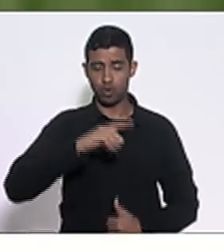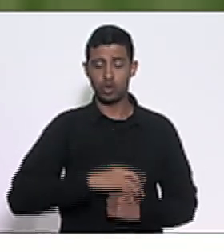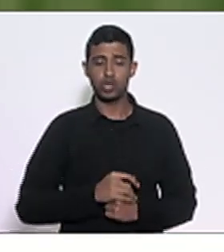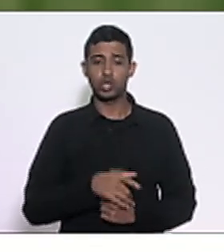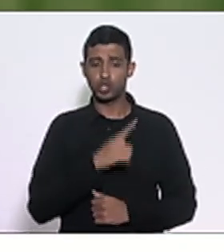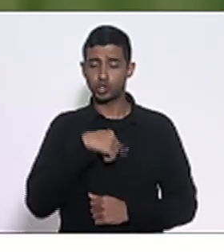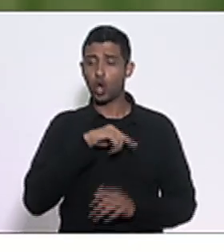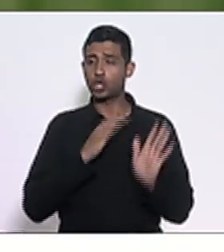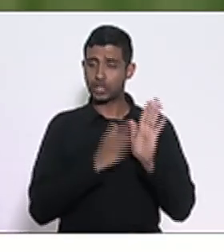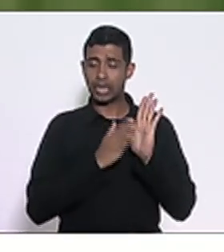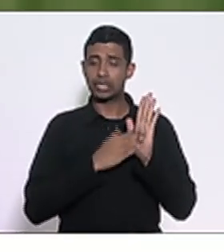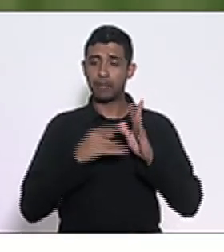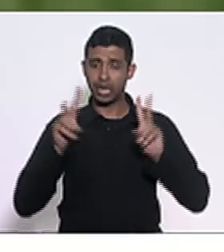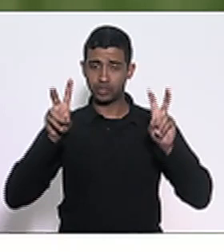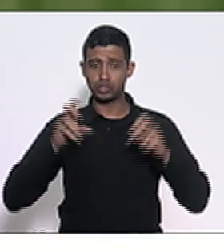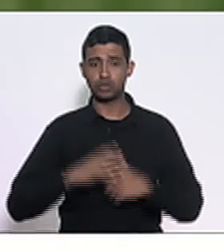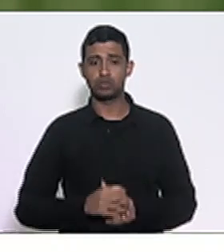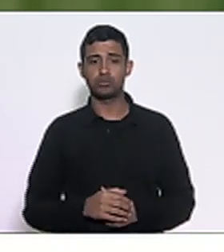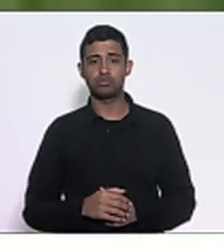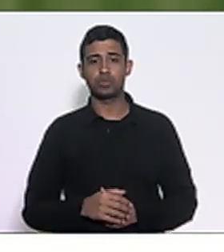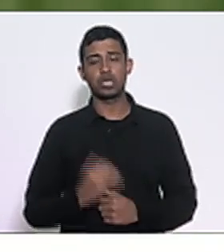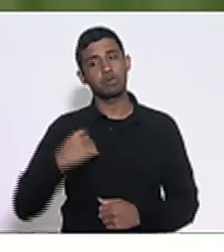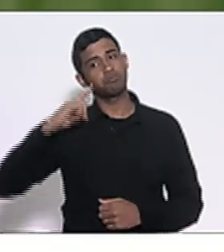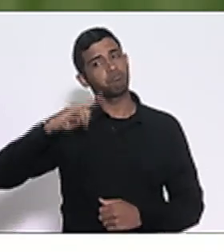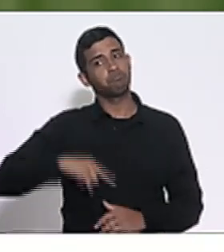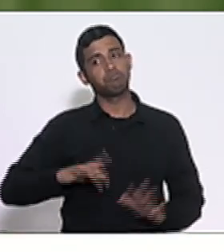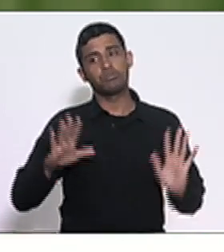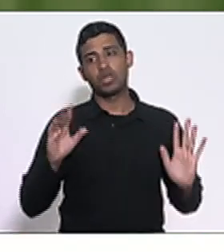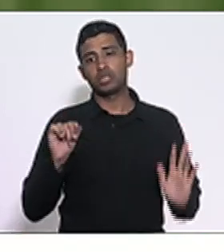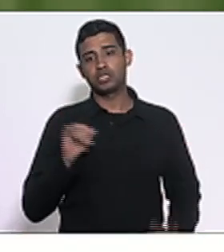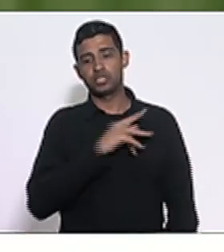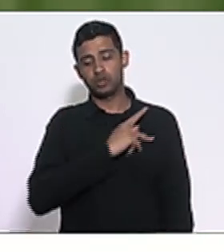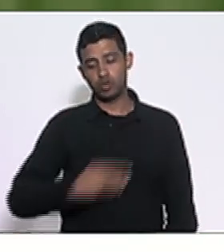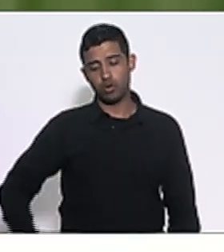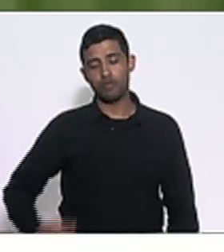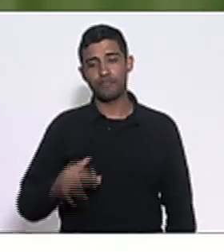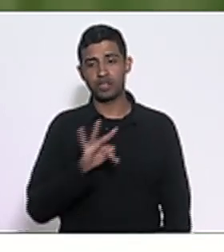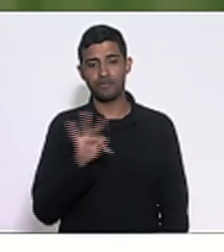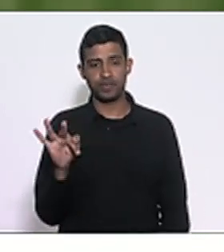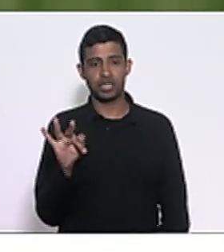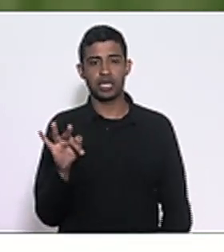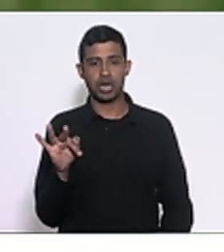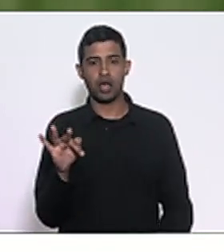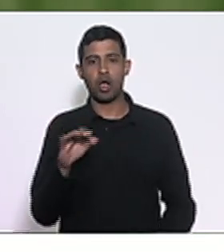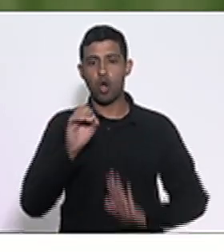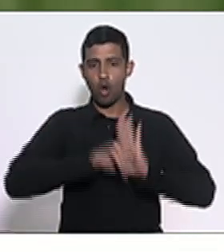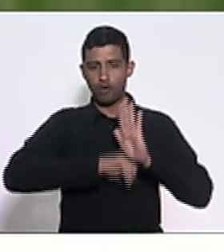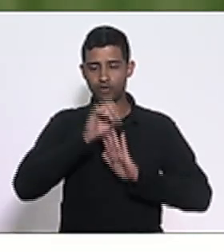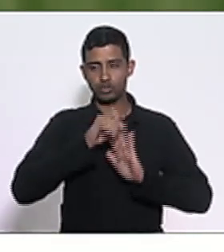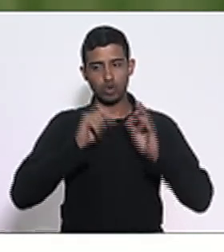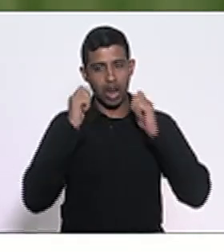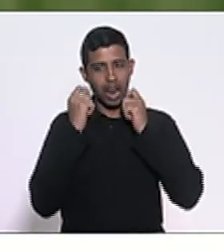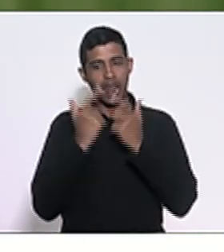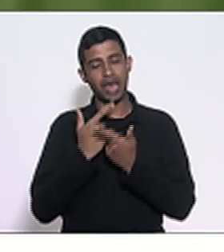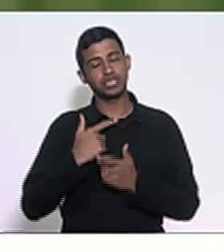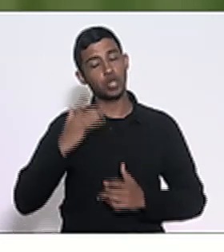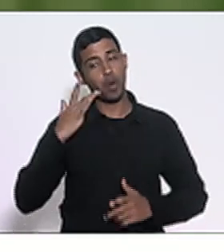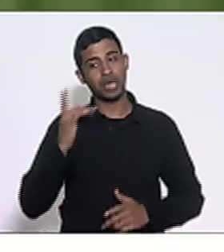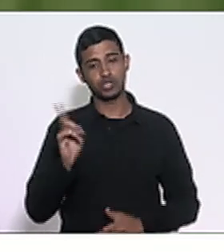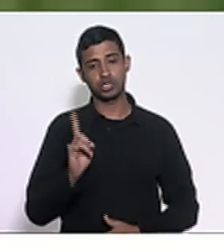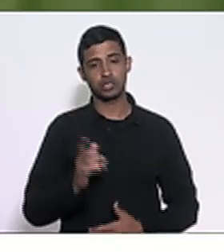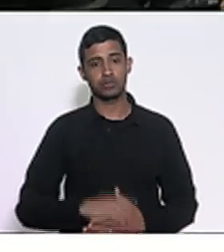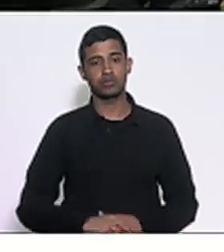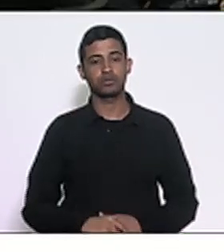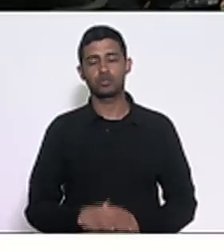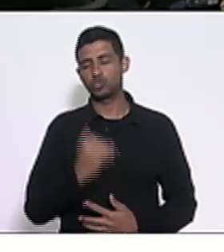tratamos desse assunto. Eu não tenho conhecimento se o governo federal oficiou a LERJ. Eu creio que não. Governo estadual, né? O